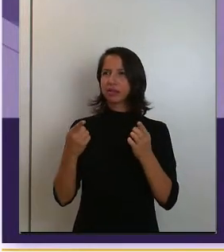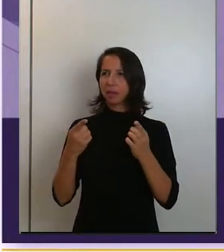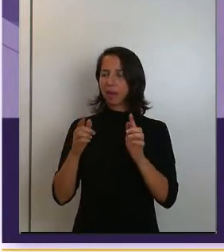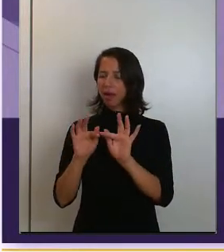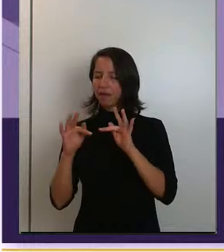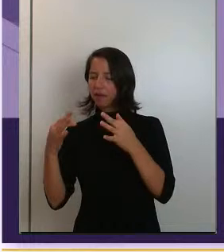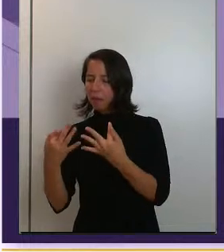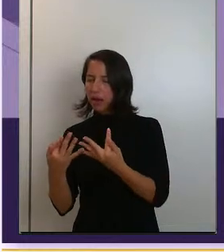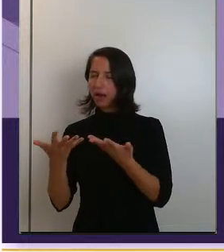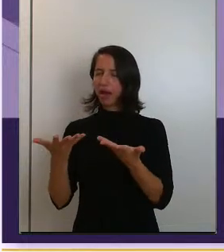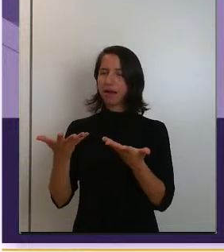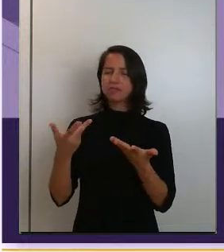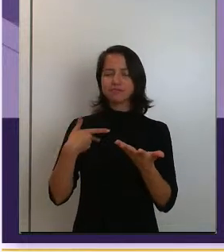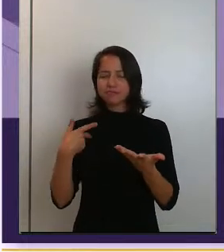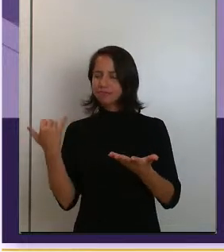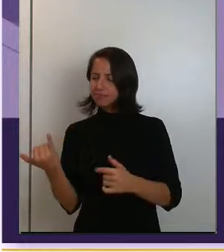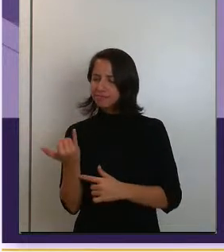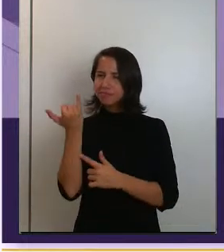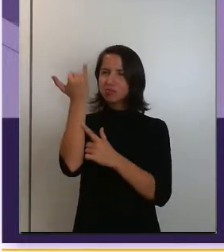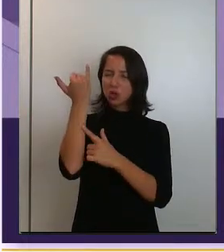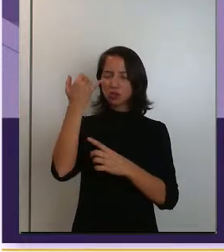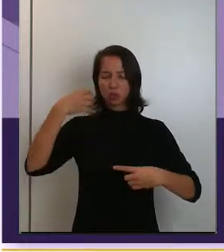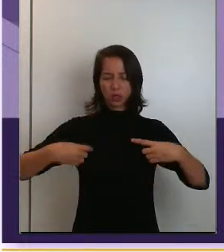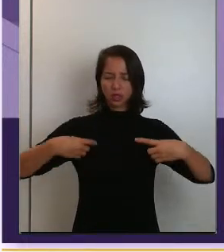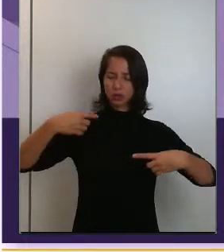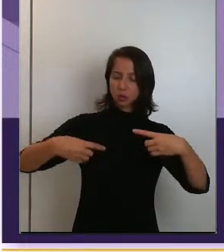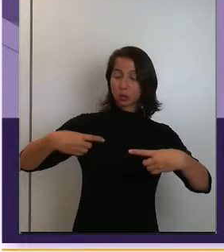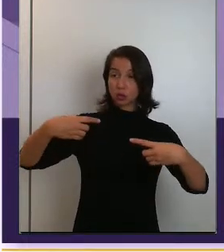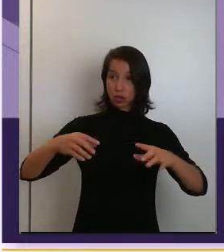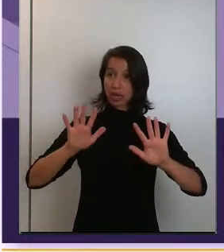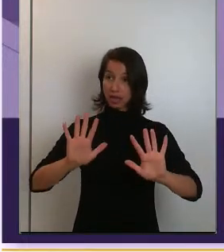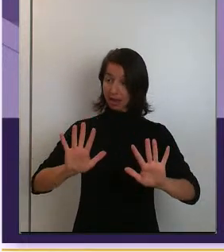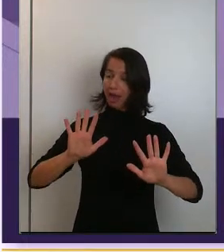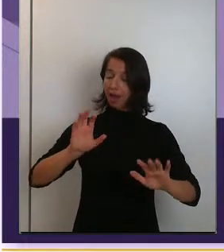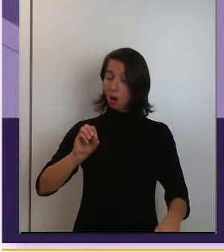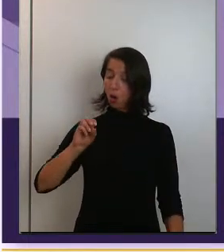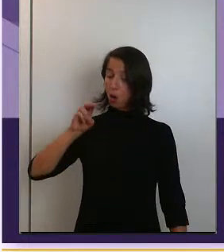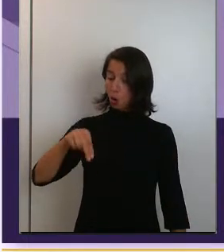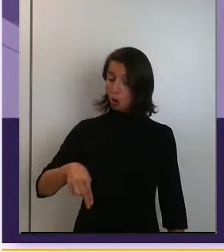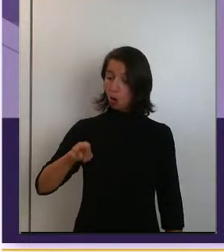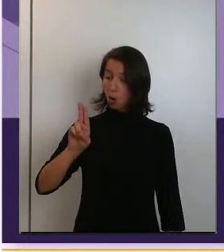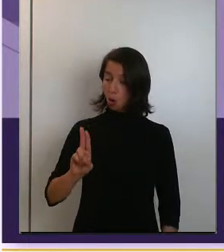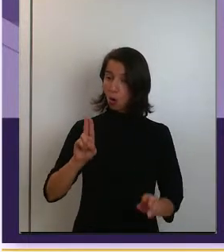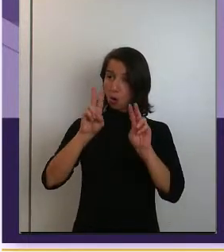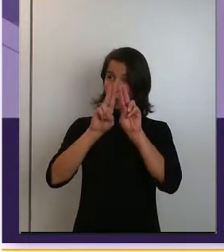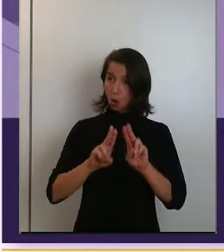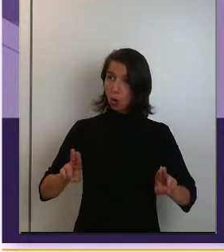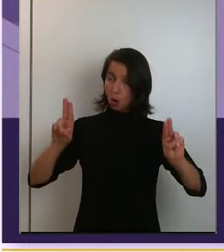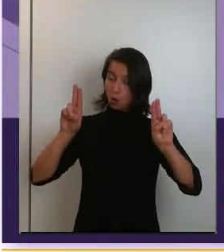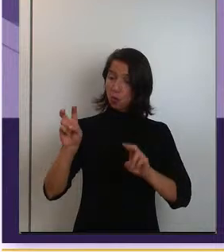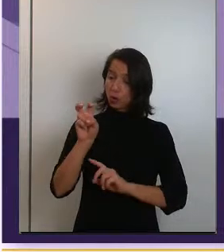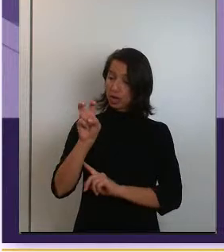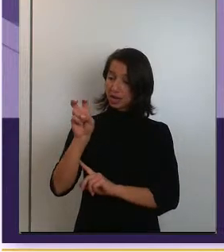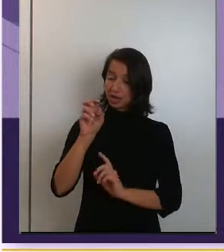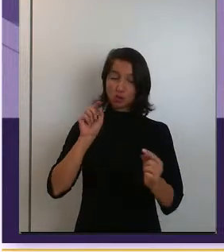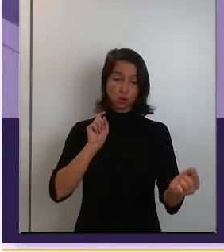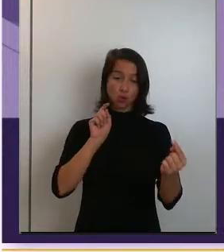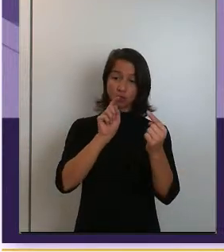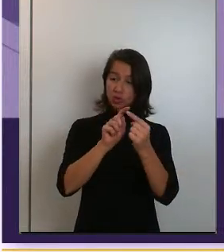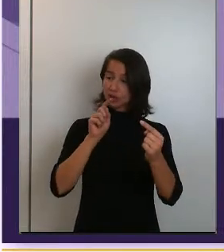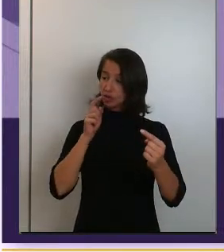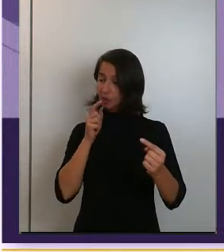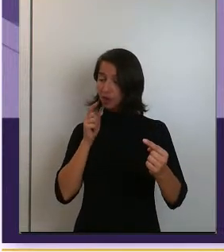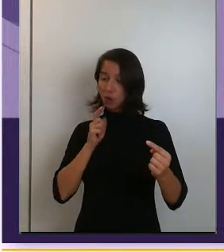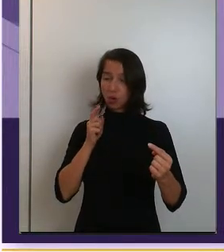o 5º Objetivo de Desenvolvimento Sustentável da ONU, que trata sobre a igualdade de gênero, menciona expressamente a busca